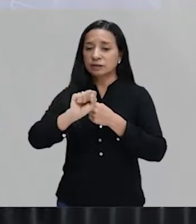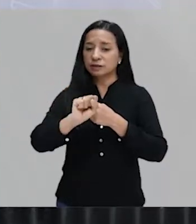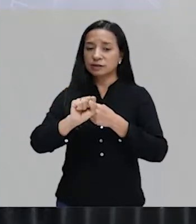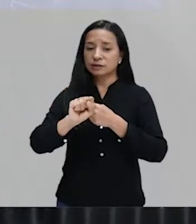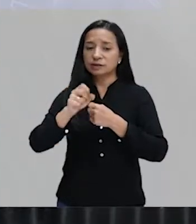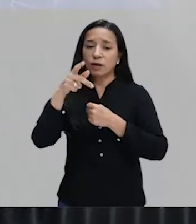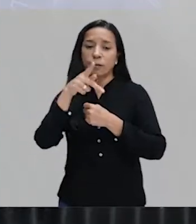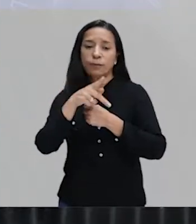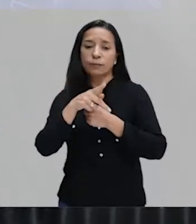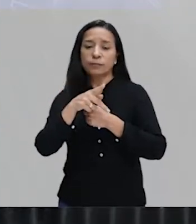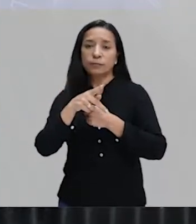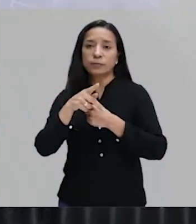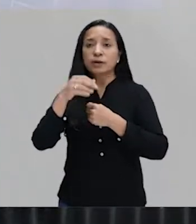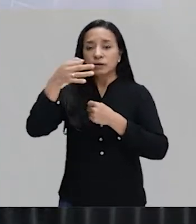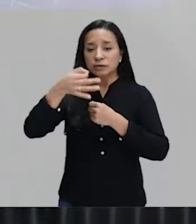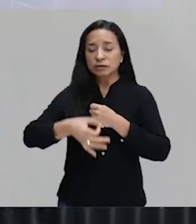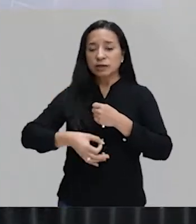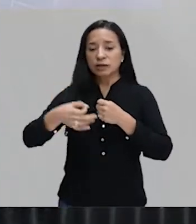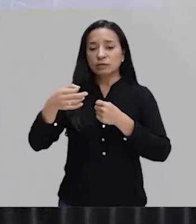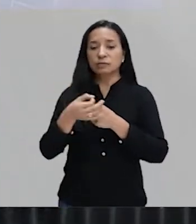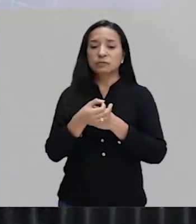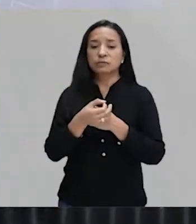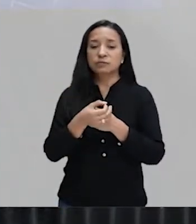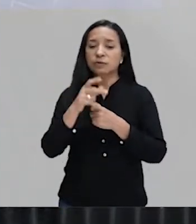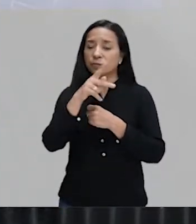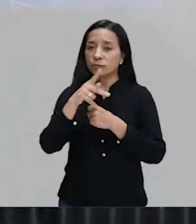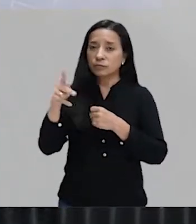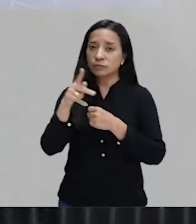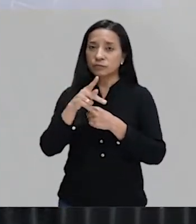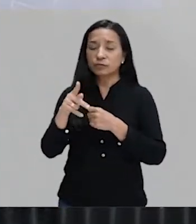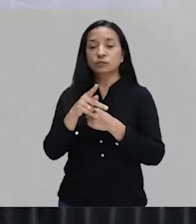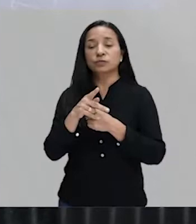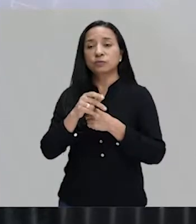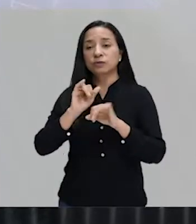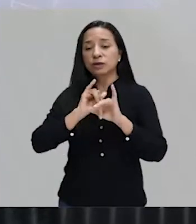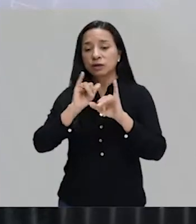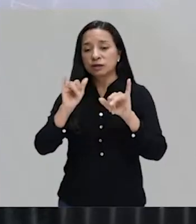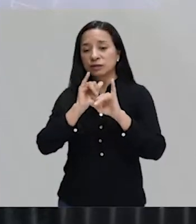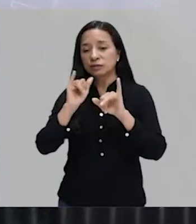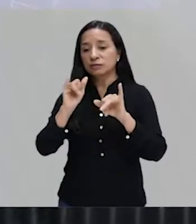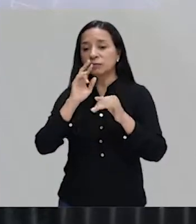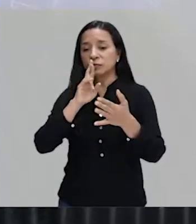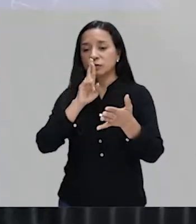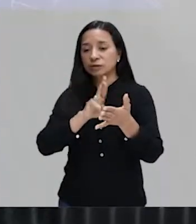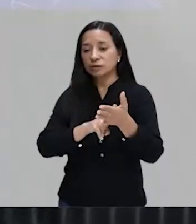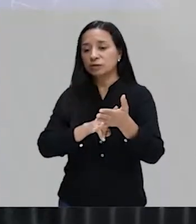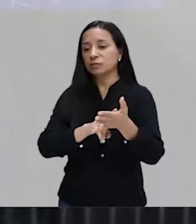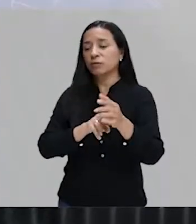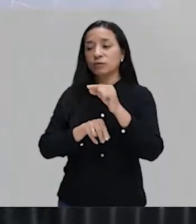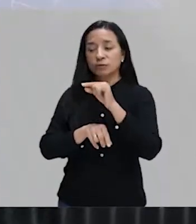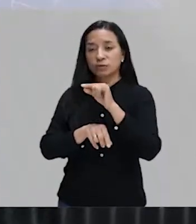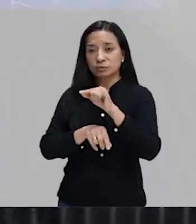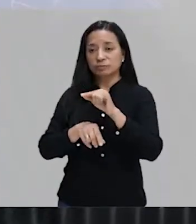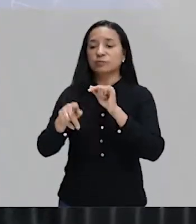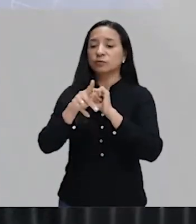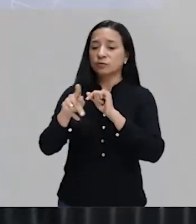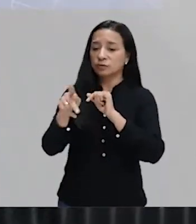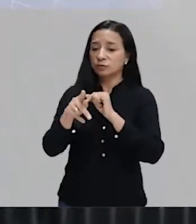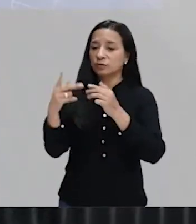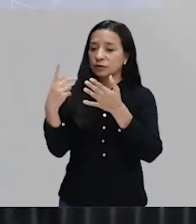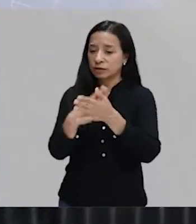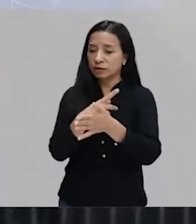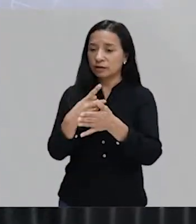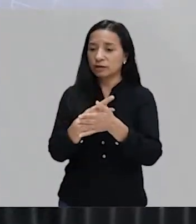A professora informou que a resposta dela estava errada e logo fez a correção. Ou então, a